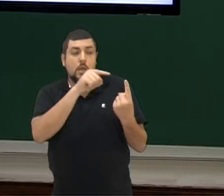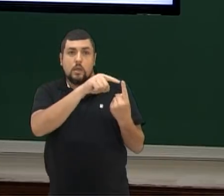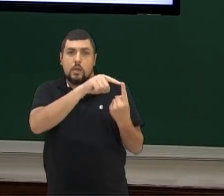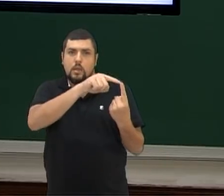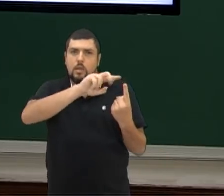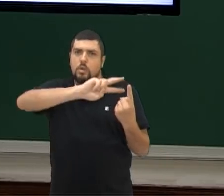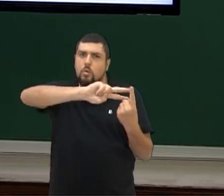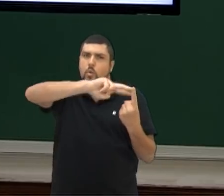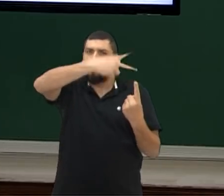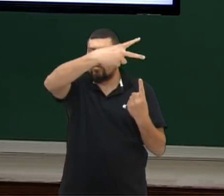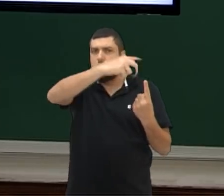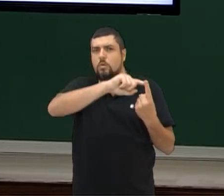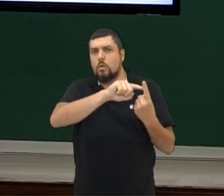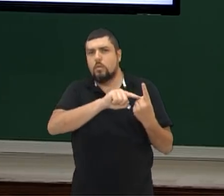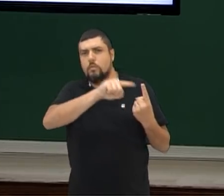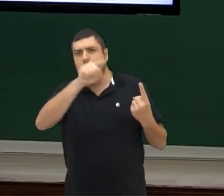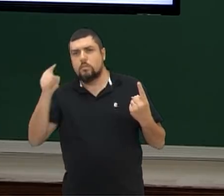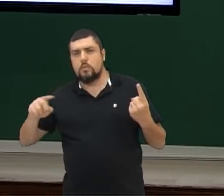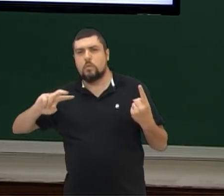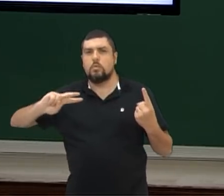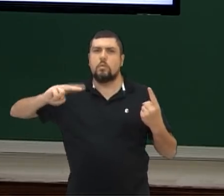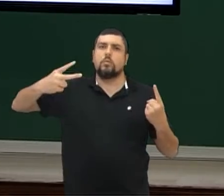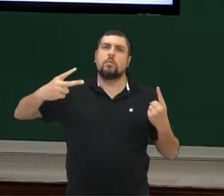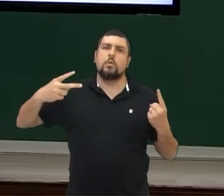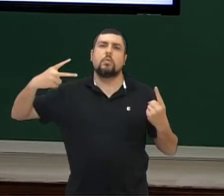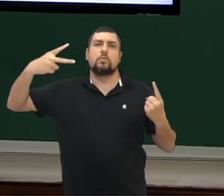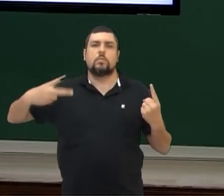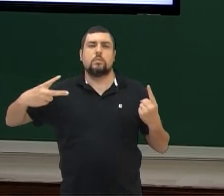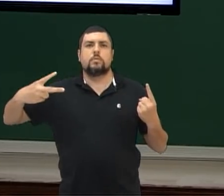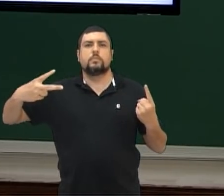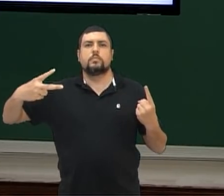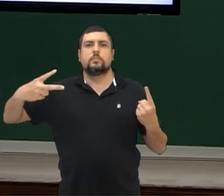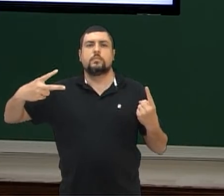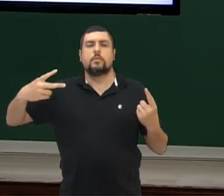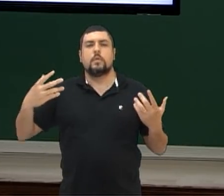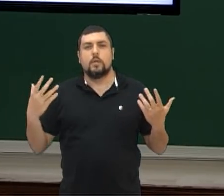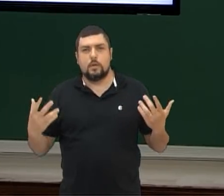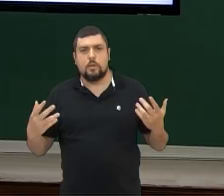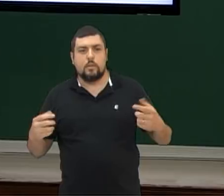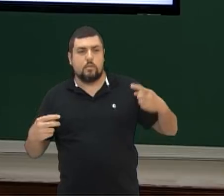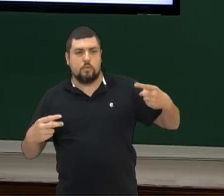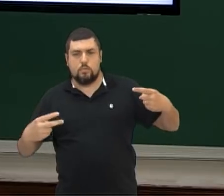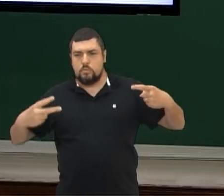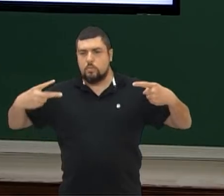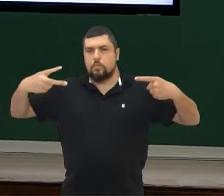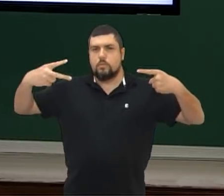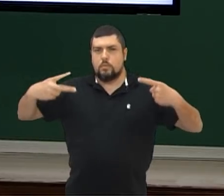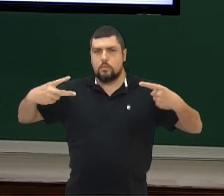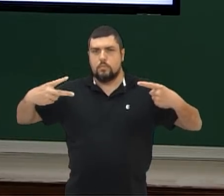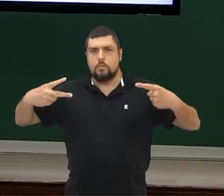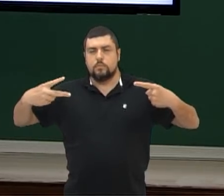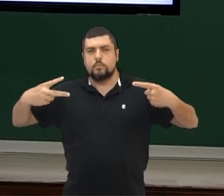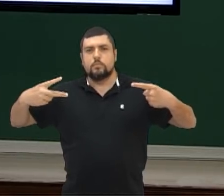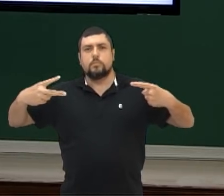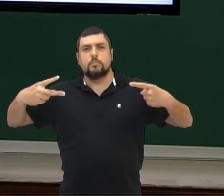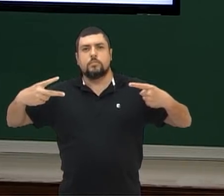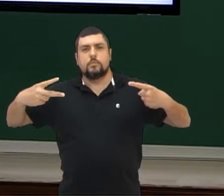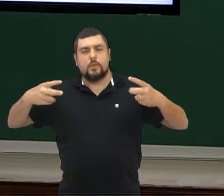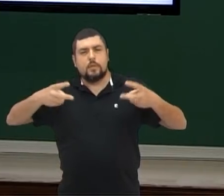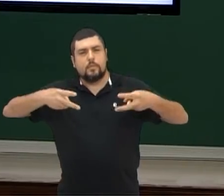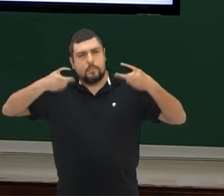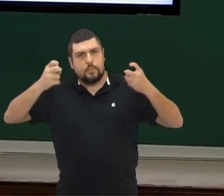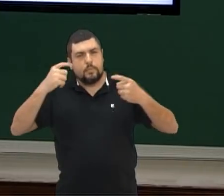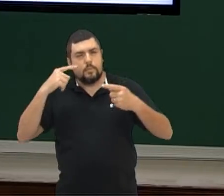ampliação, ele vai deixar de ter um lado e ele vai ter dois lados, que seriam duas vezes o lado que ele tinha